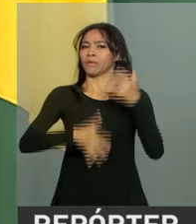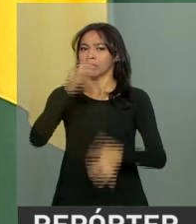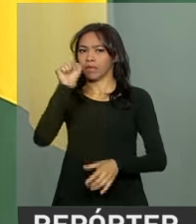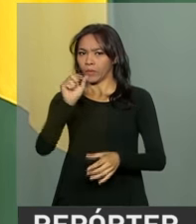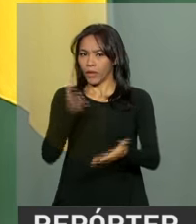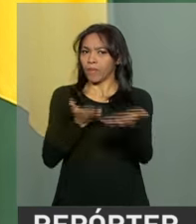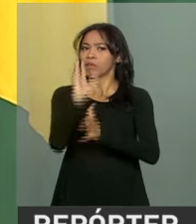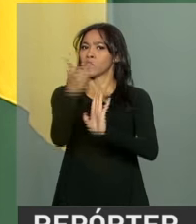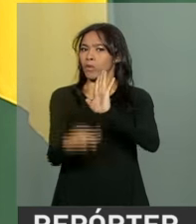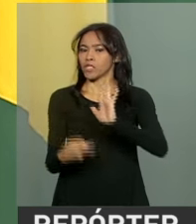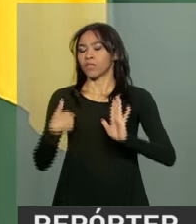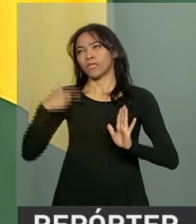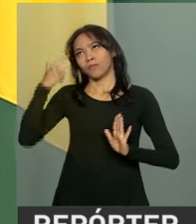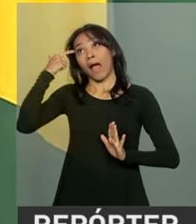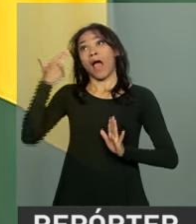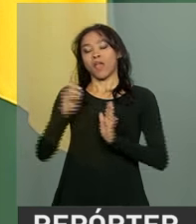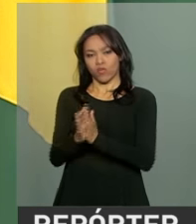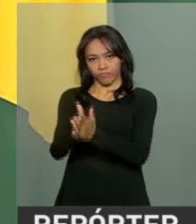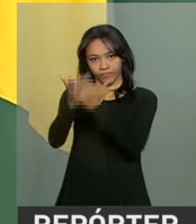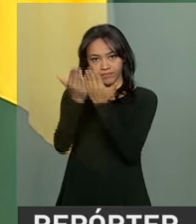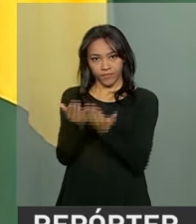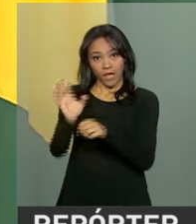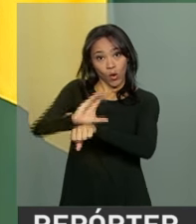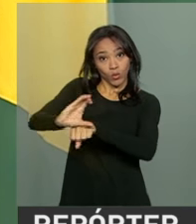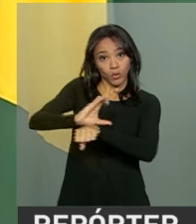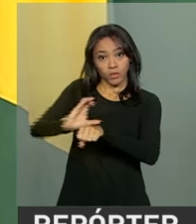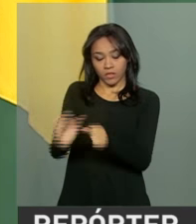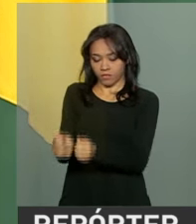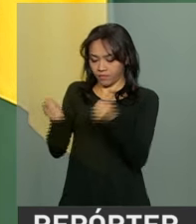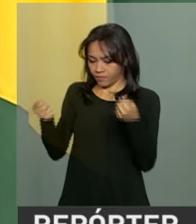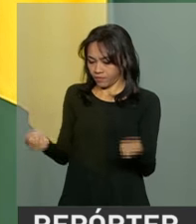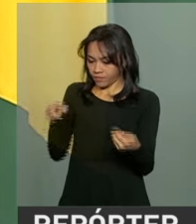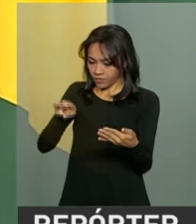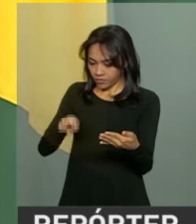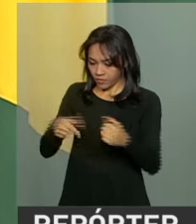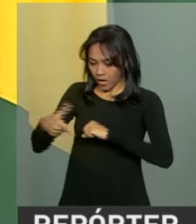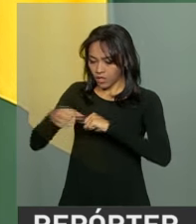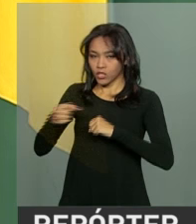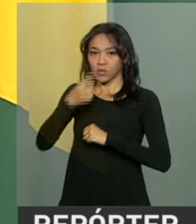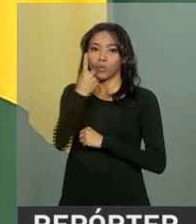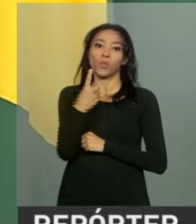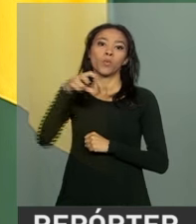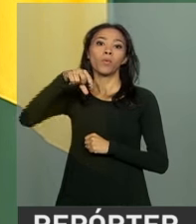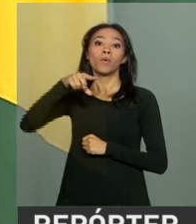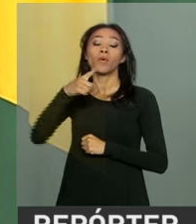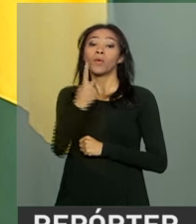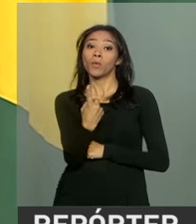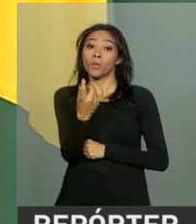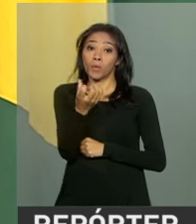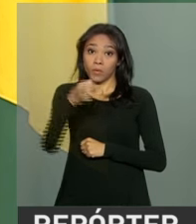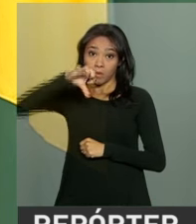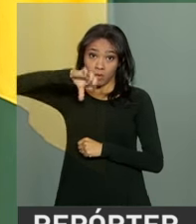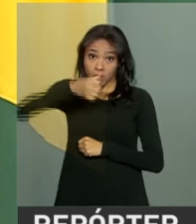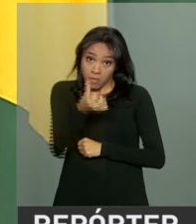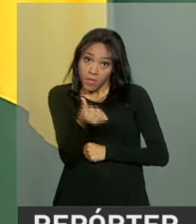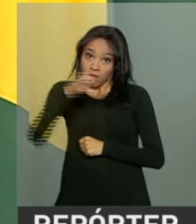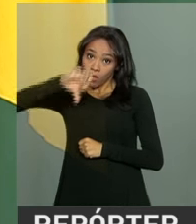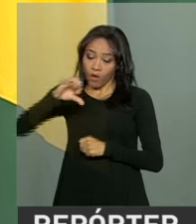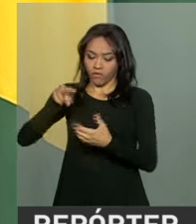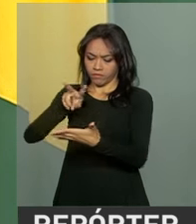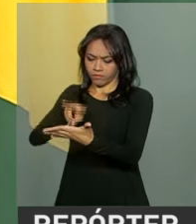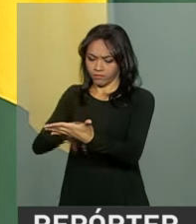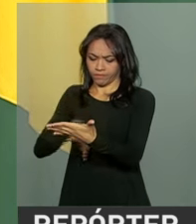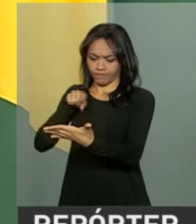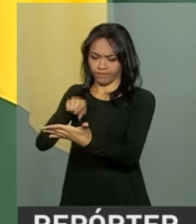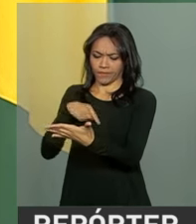projeto, eu abri a Constituição e verifiquei lá no artigo 169 que esta regra